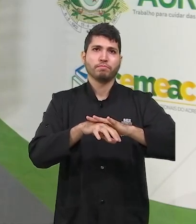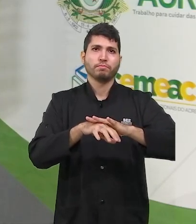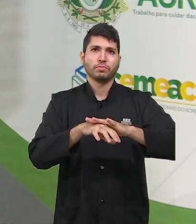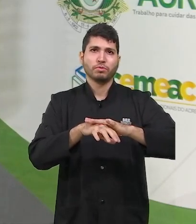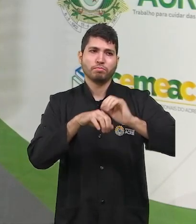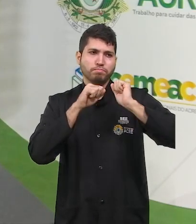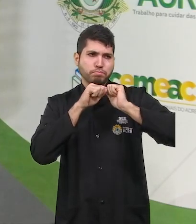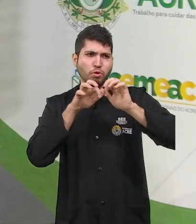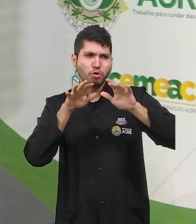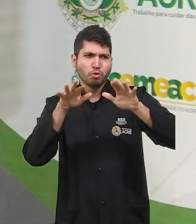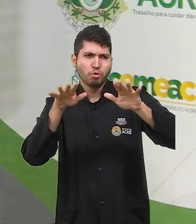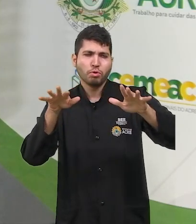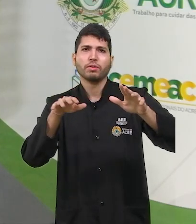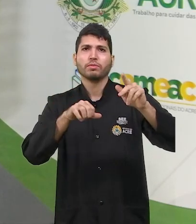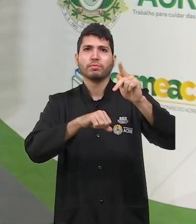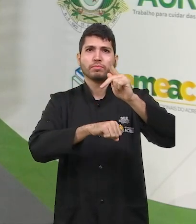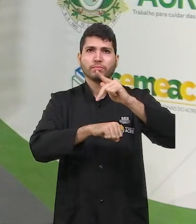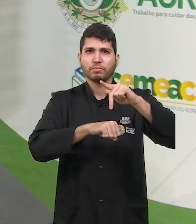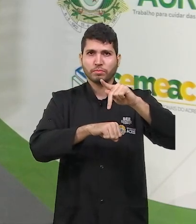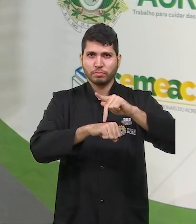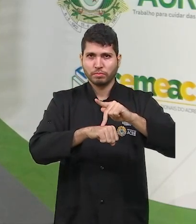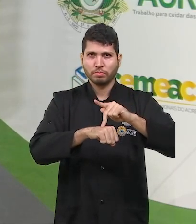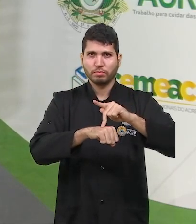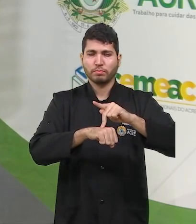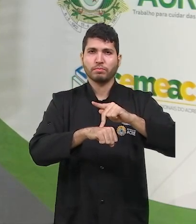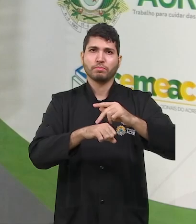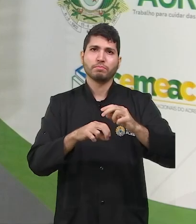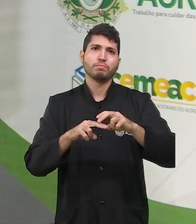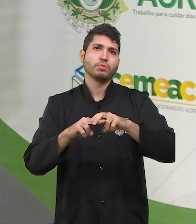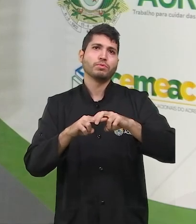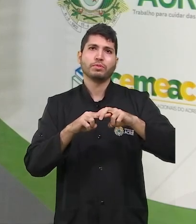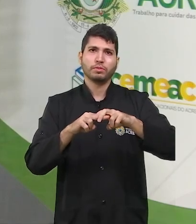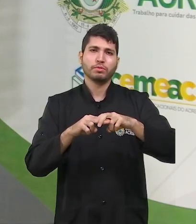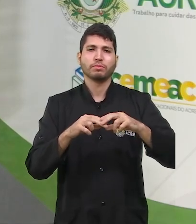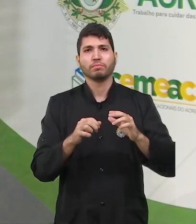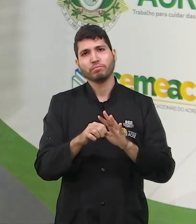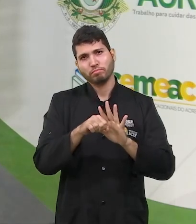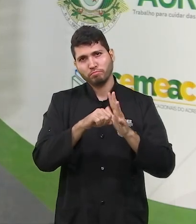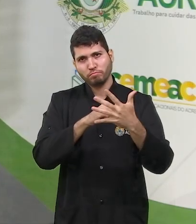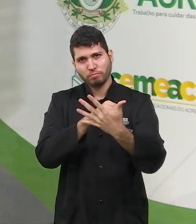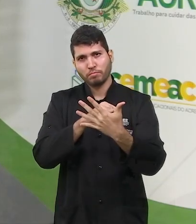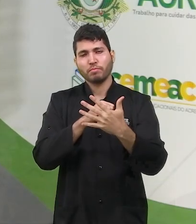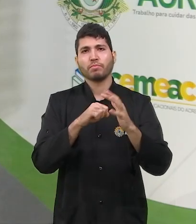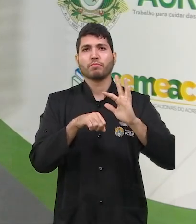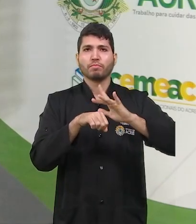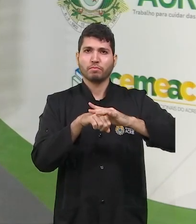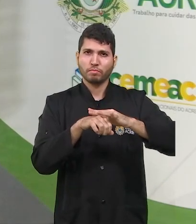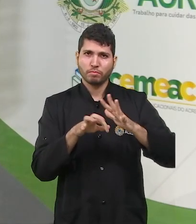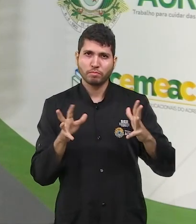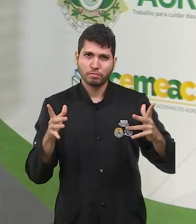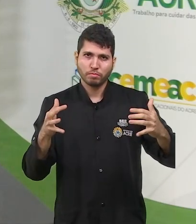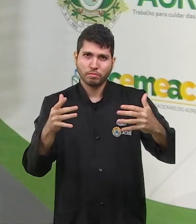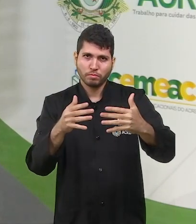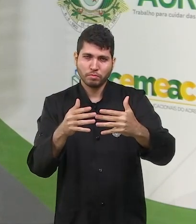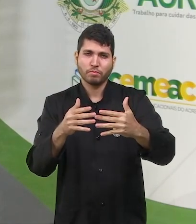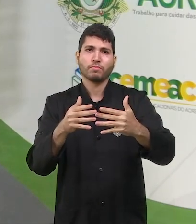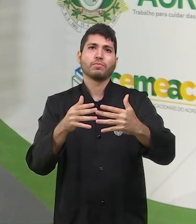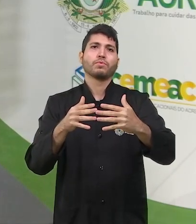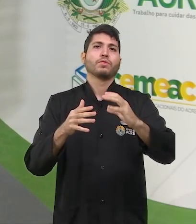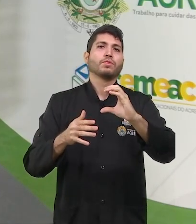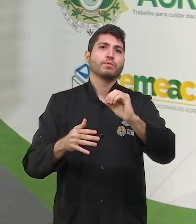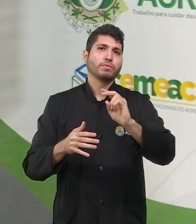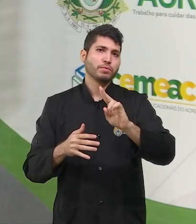vários países, por isso que ela recebeu o nome de pandemia da Covid-19. Então, percebam que ocorrem